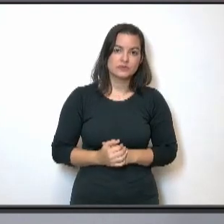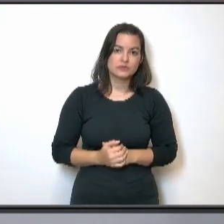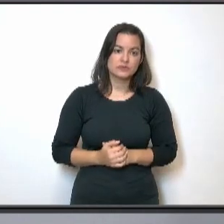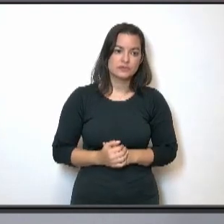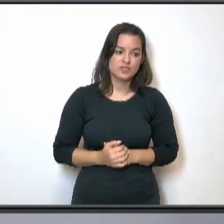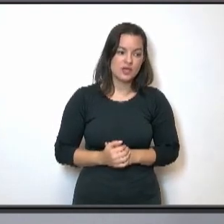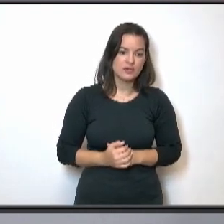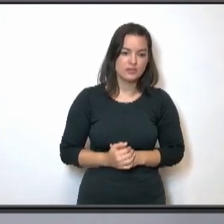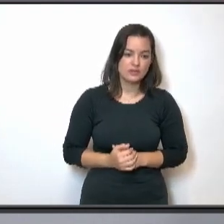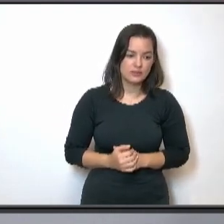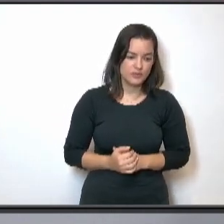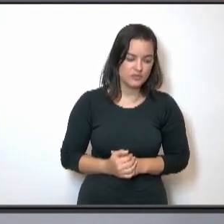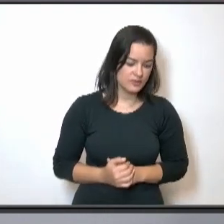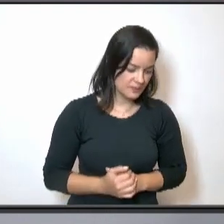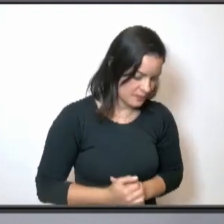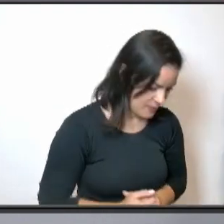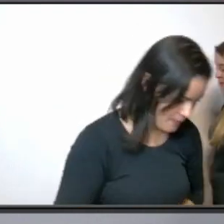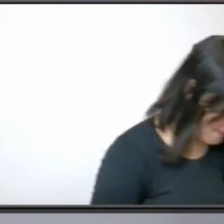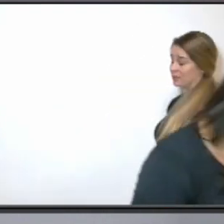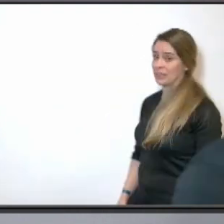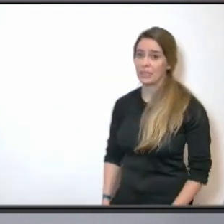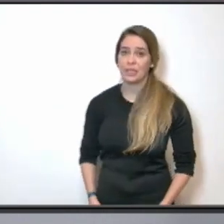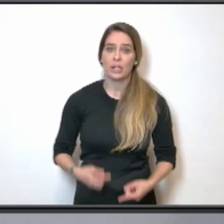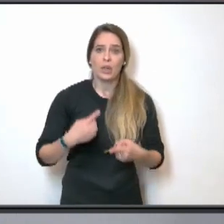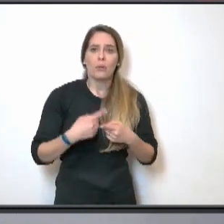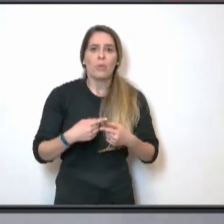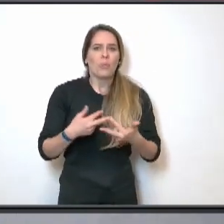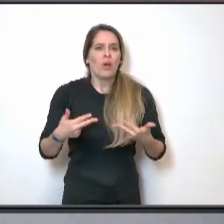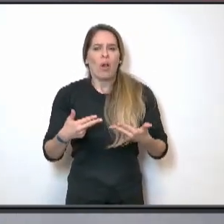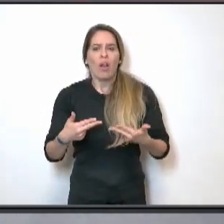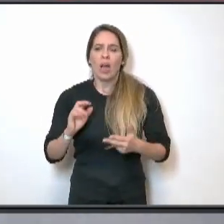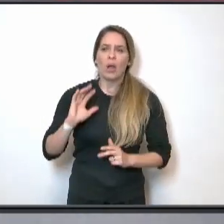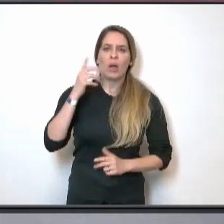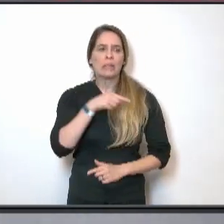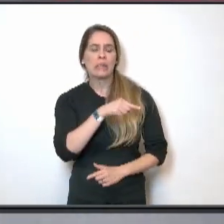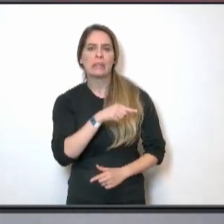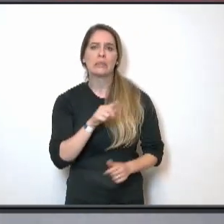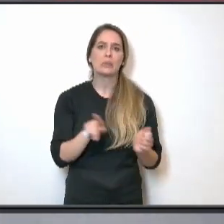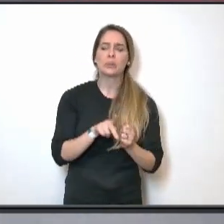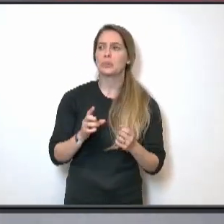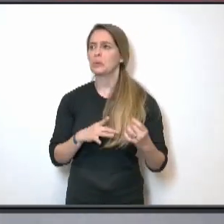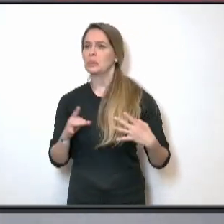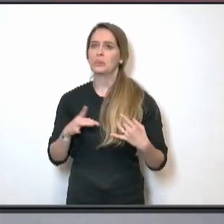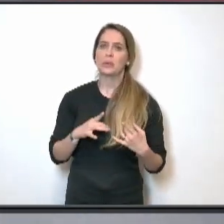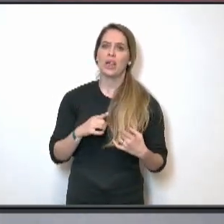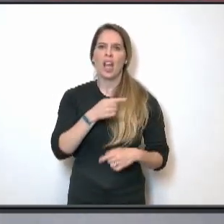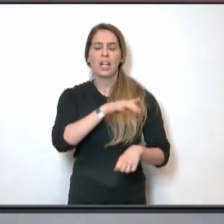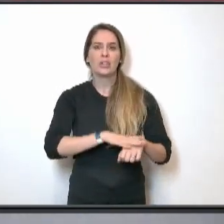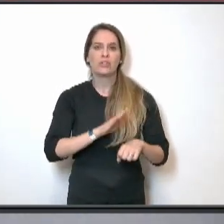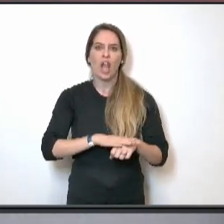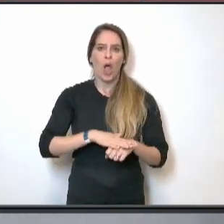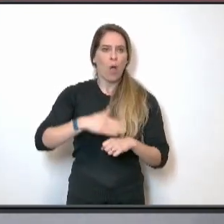Ele se sentiu ameaçado pela circunstância. E apesar do ímpeto de ter, inclusive, cortado a orelha do soldado Malco, agora